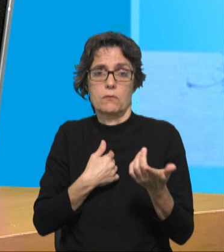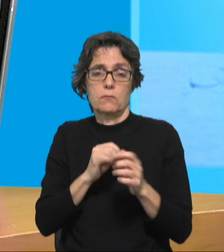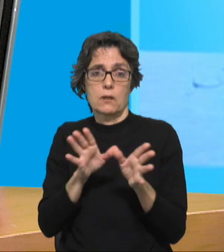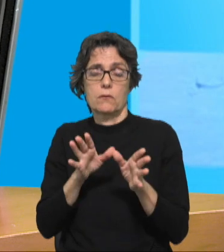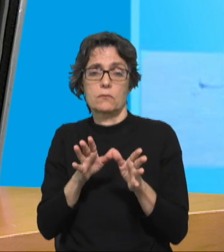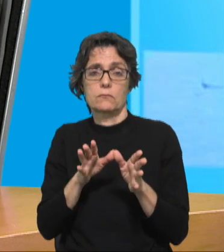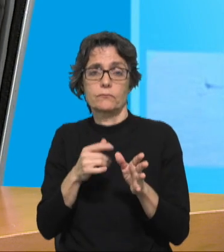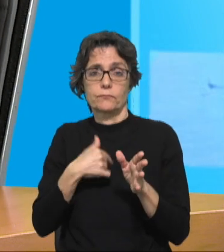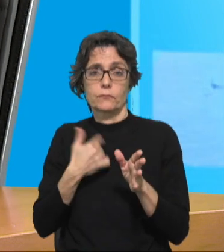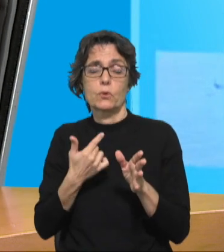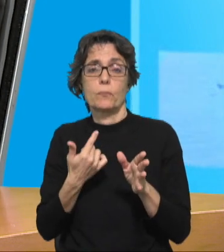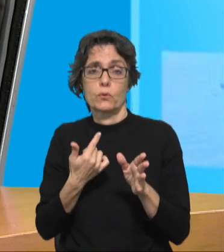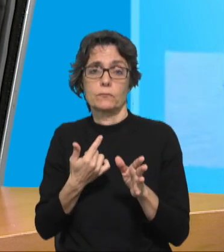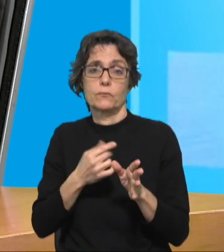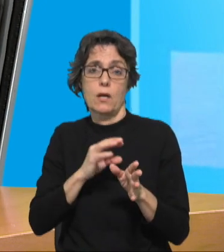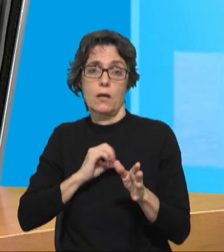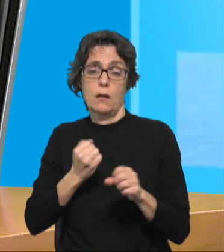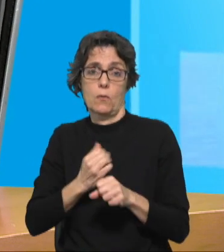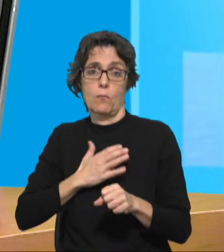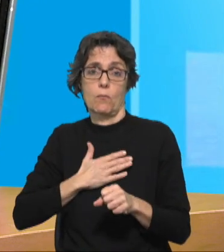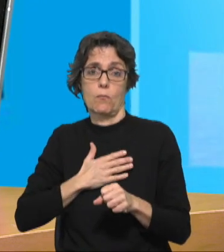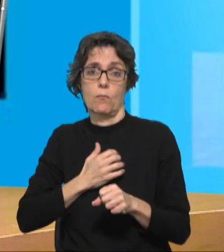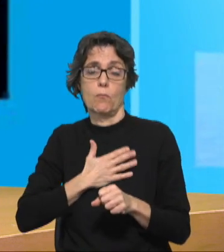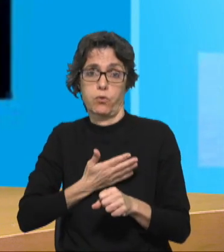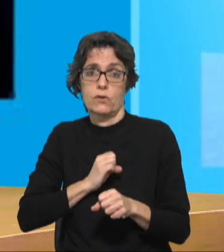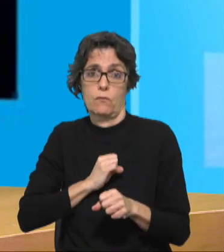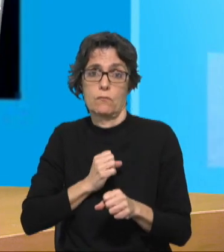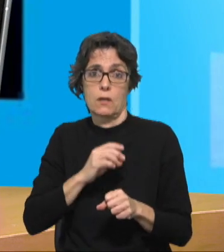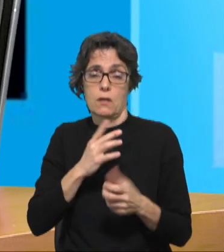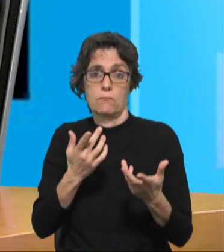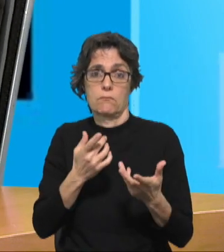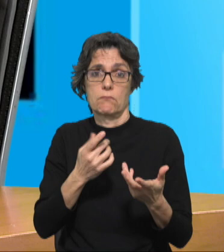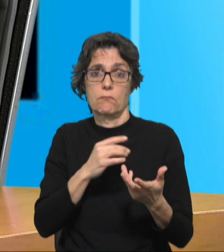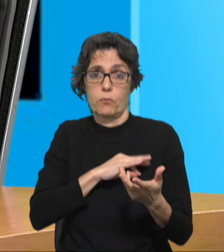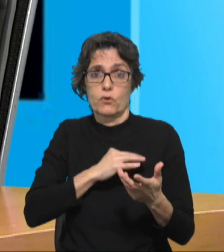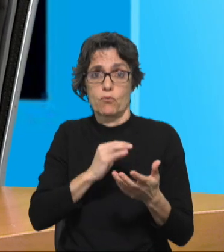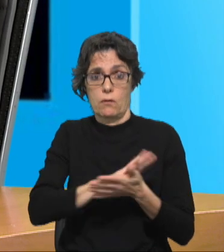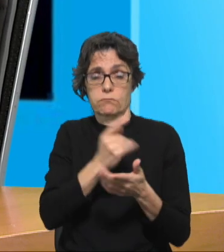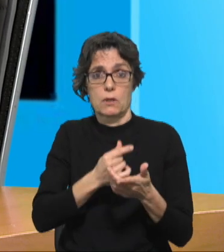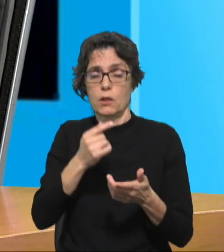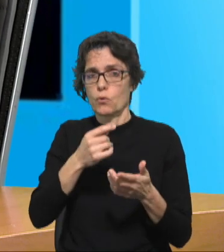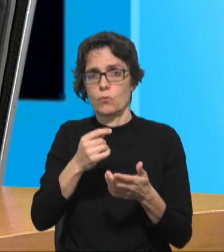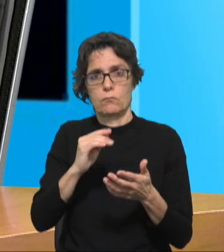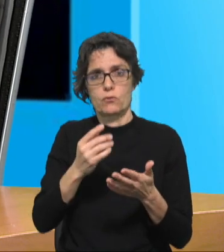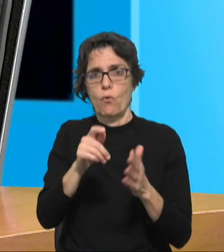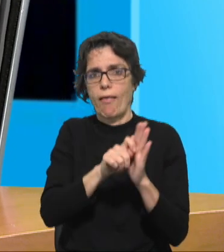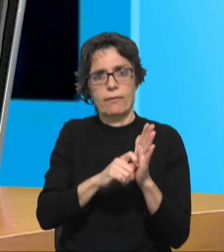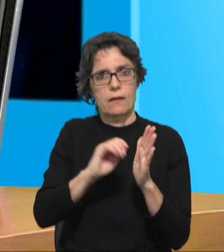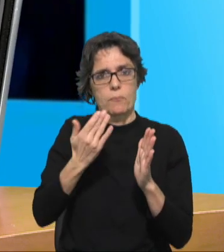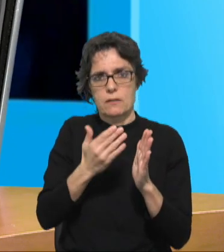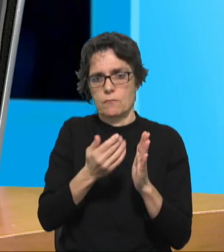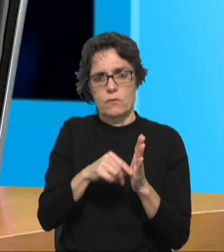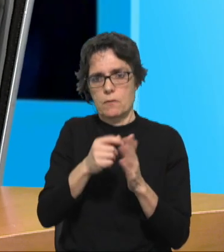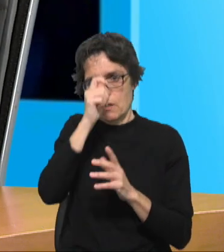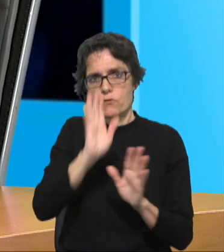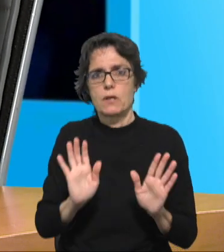portanto, e não podia ser de outra maneira, não é? Porque uma redação teria que ter um jornalista com carteira, portanto, esses princípios são respeitados. Mas há